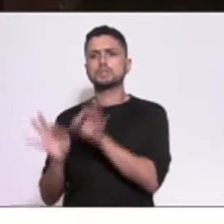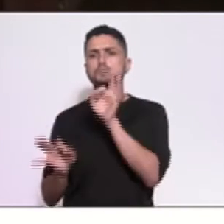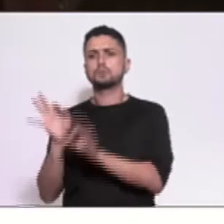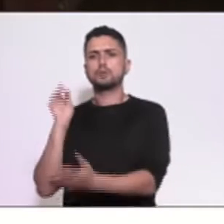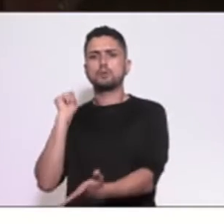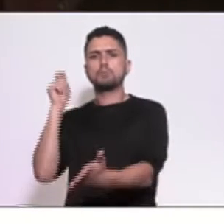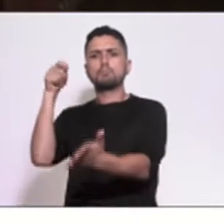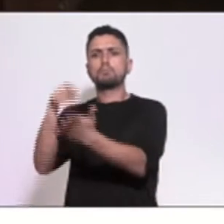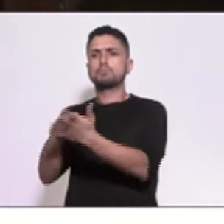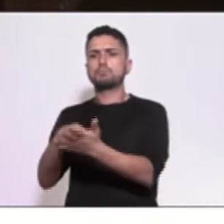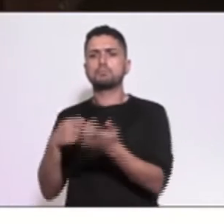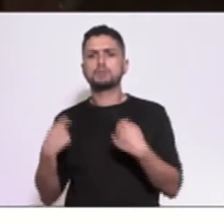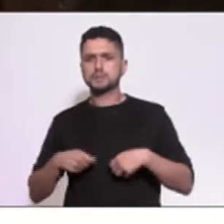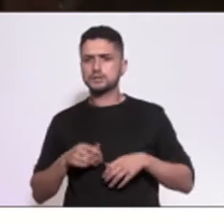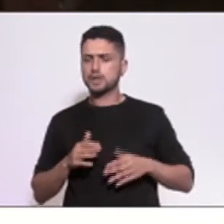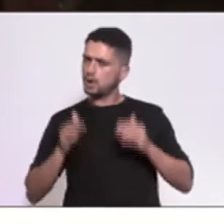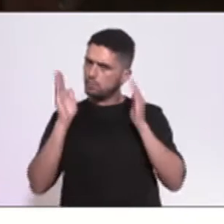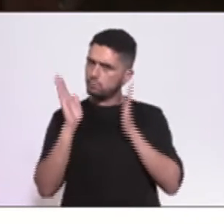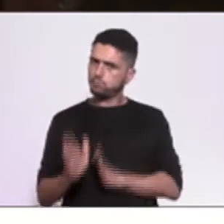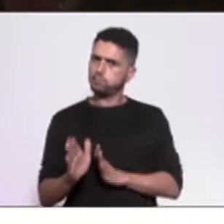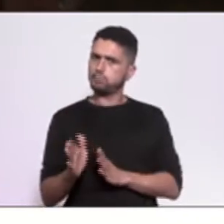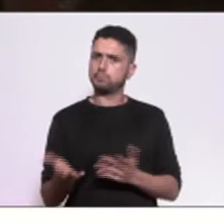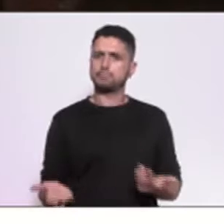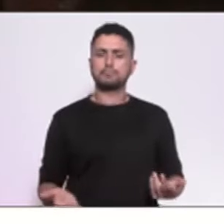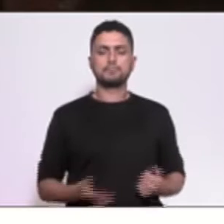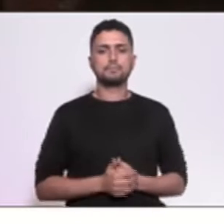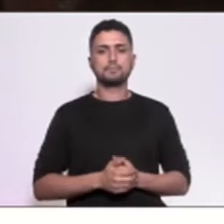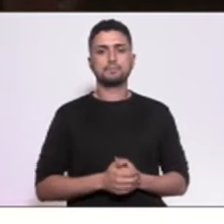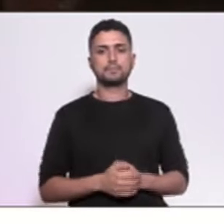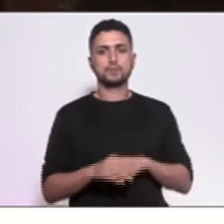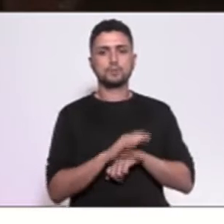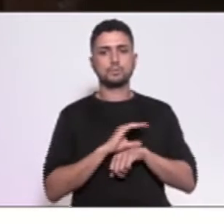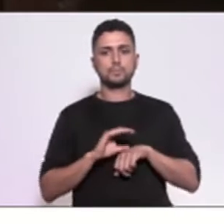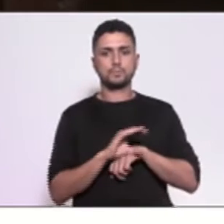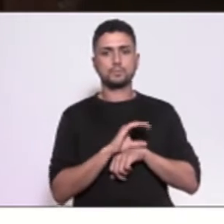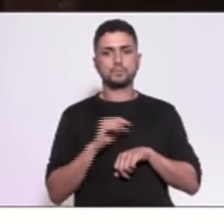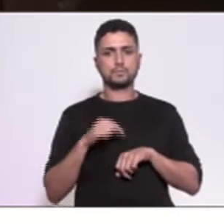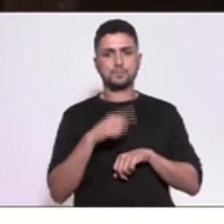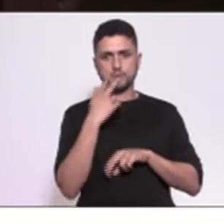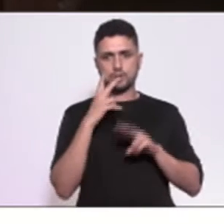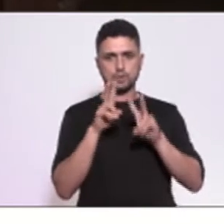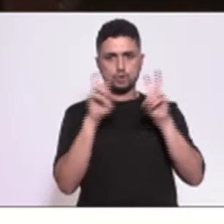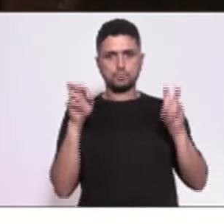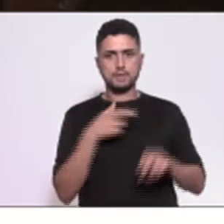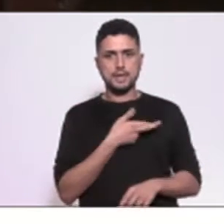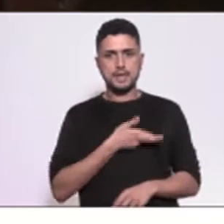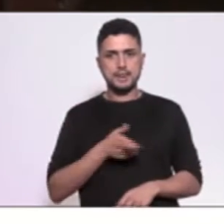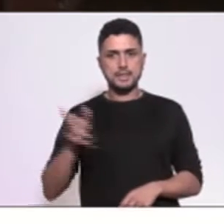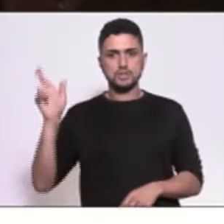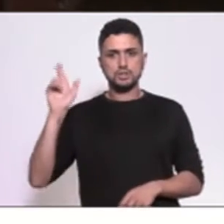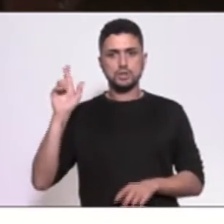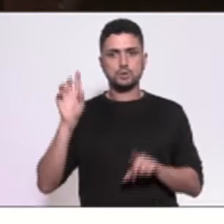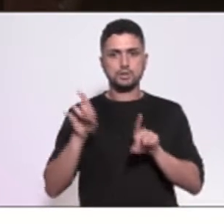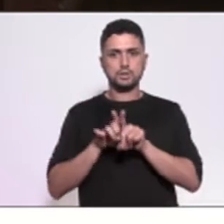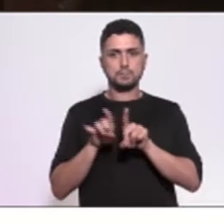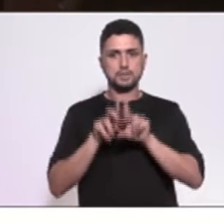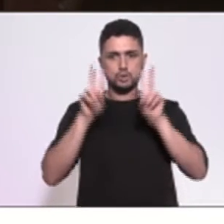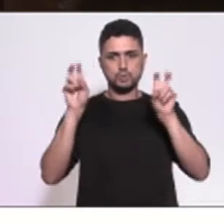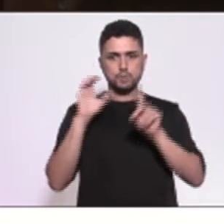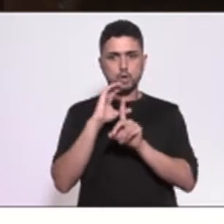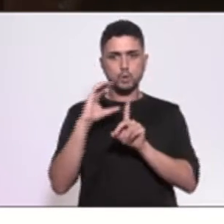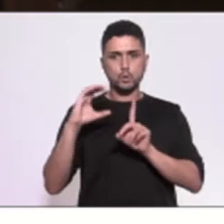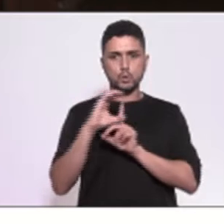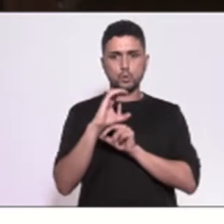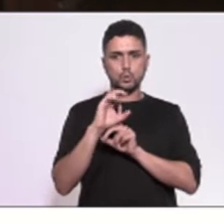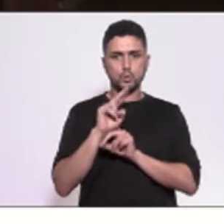da ordem. Vamos ver o que fala a Constituição sobre as religiões e os cultos.